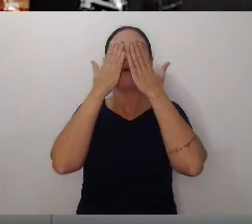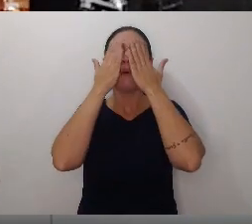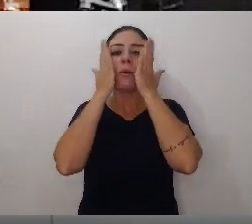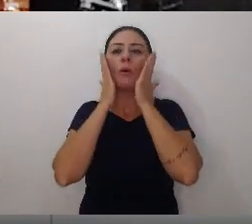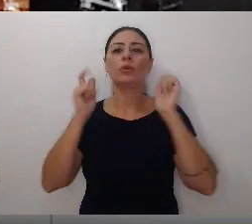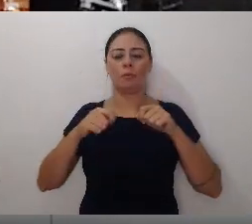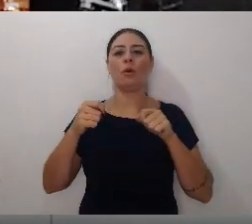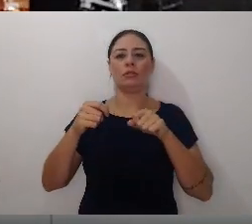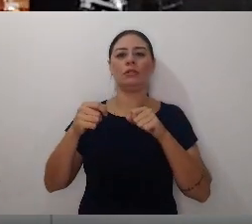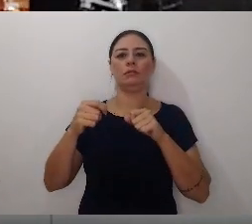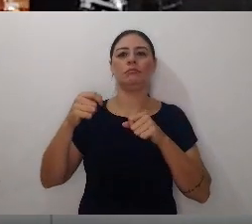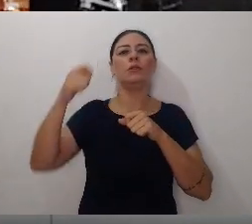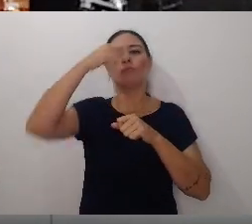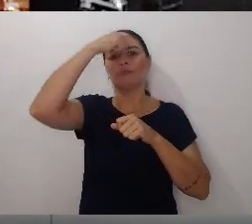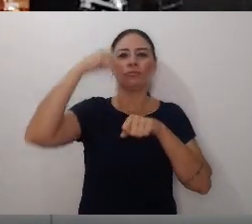de fora,